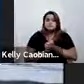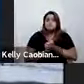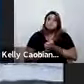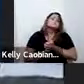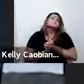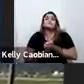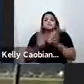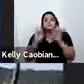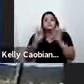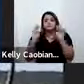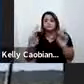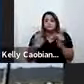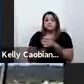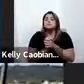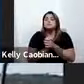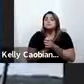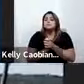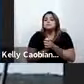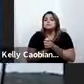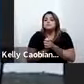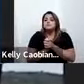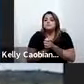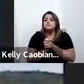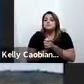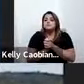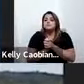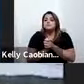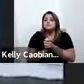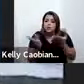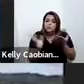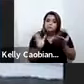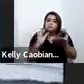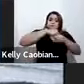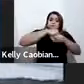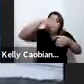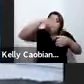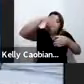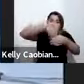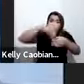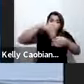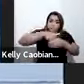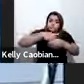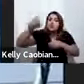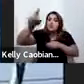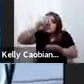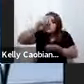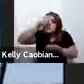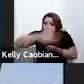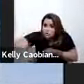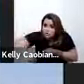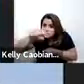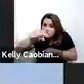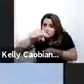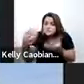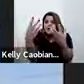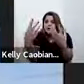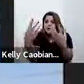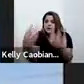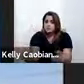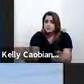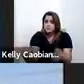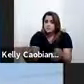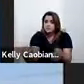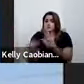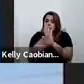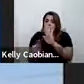Então, vou colocar a votação. Quem autoriza o sindicato em abrir a votação pelo